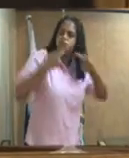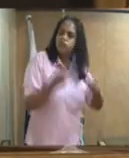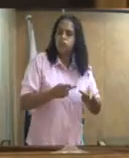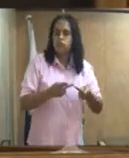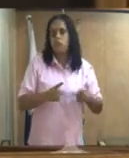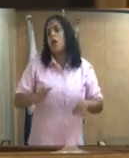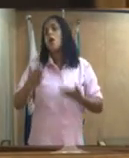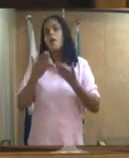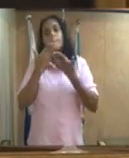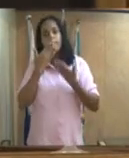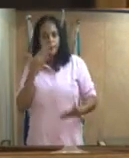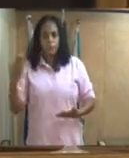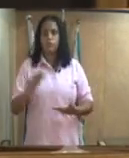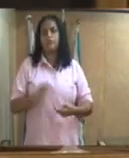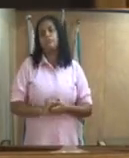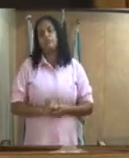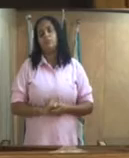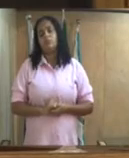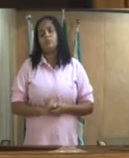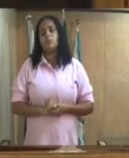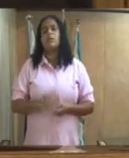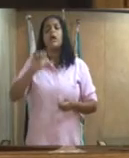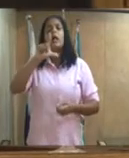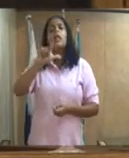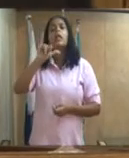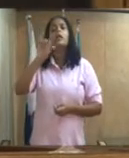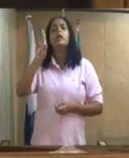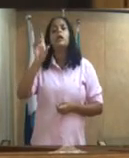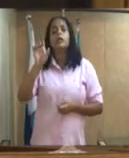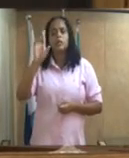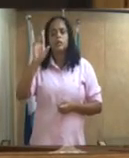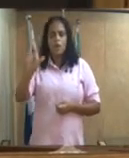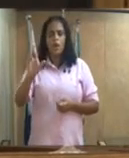Vossa Excelência, ao líder de governo,